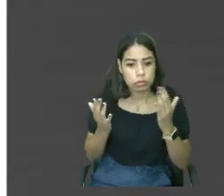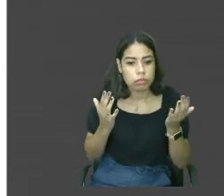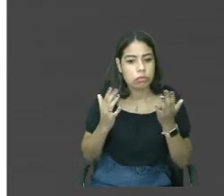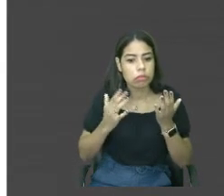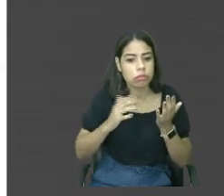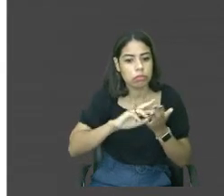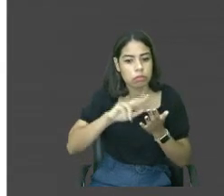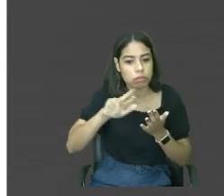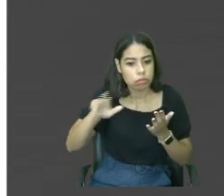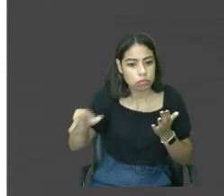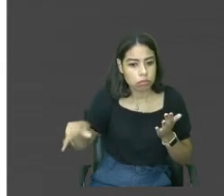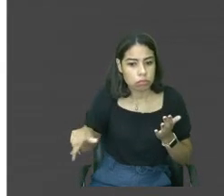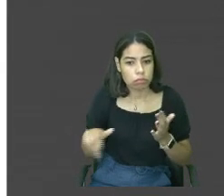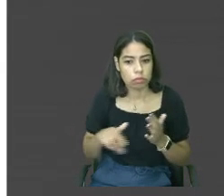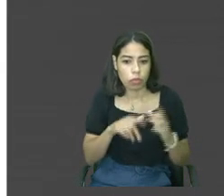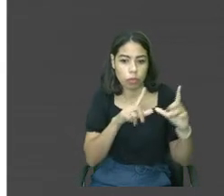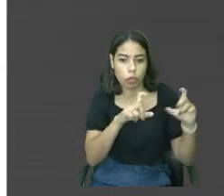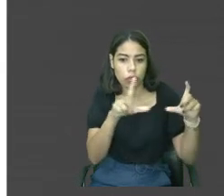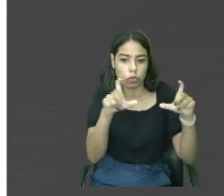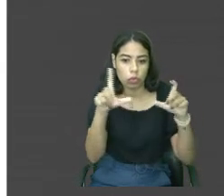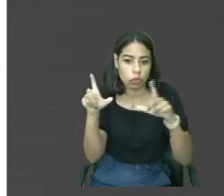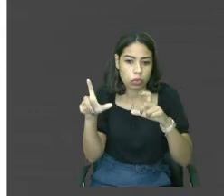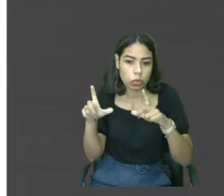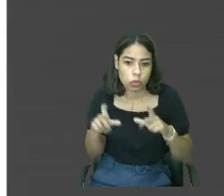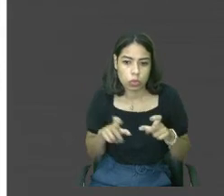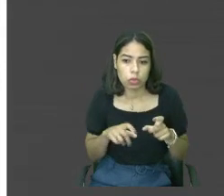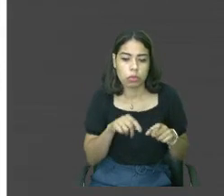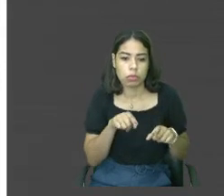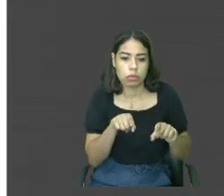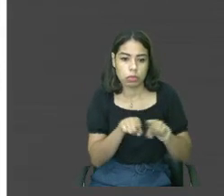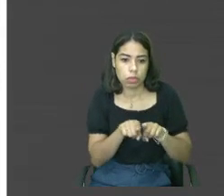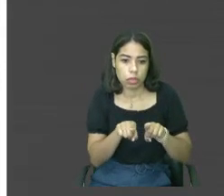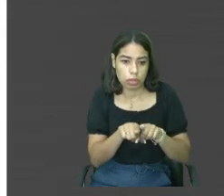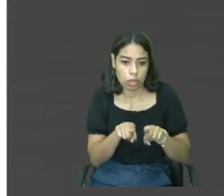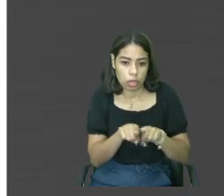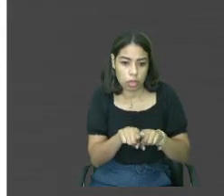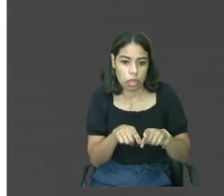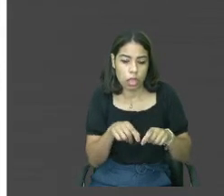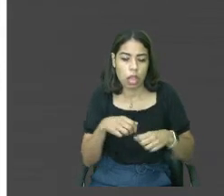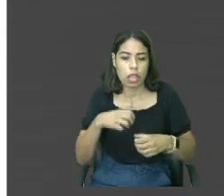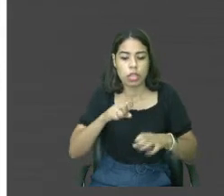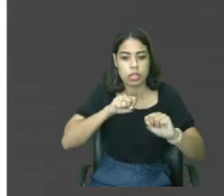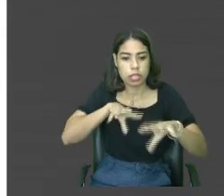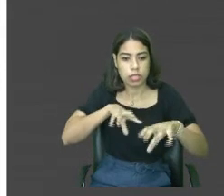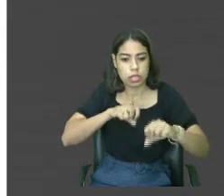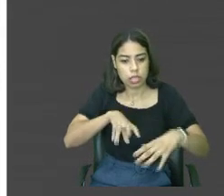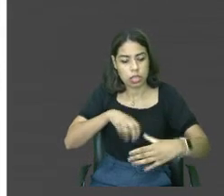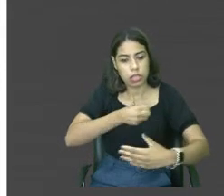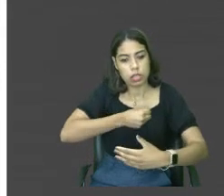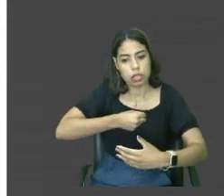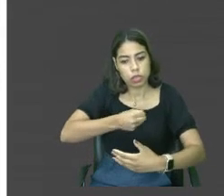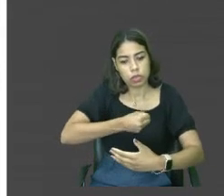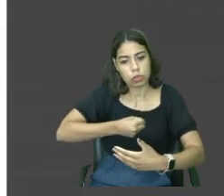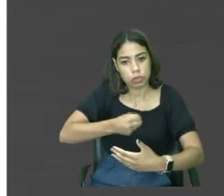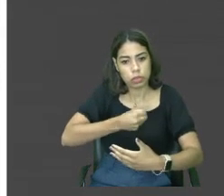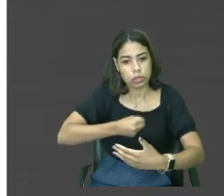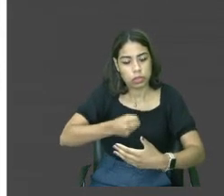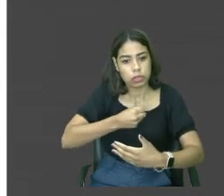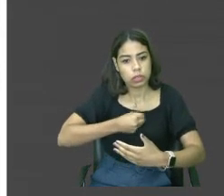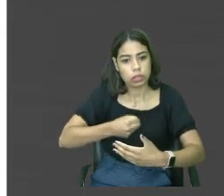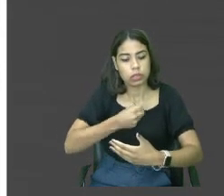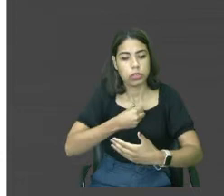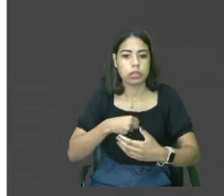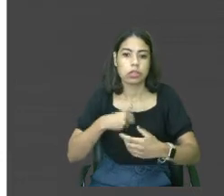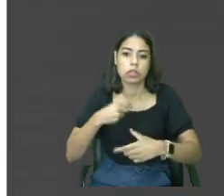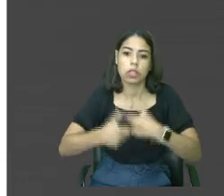Aqui também, olha, uma oficina de culinária, outros trabalhos em grupo